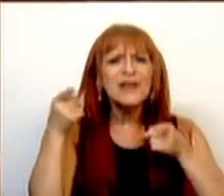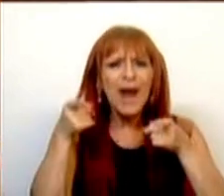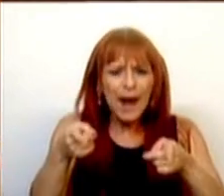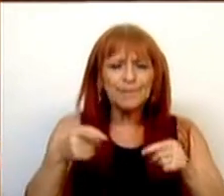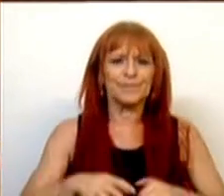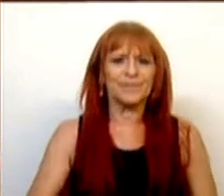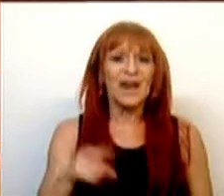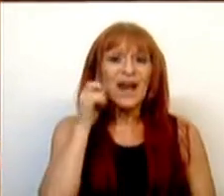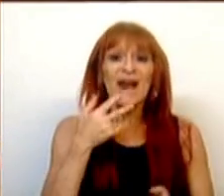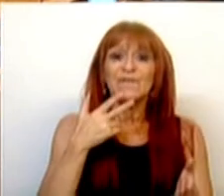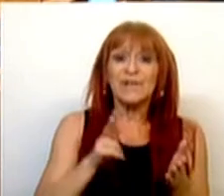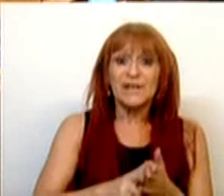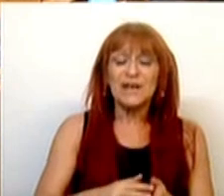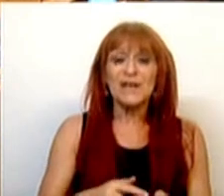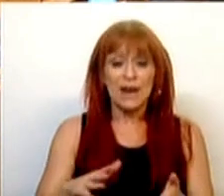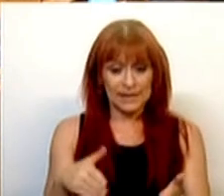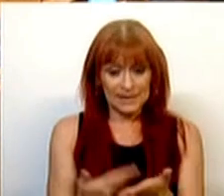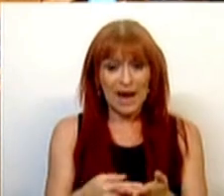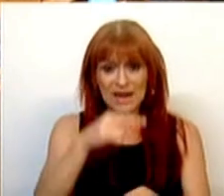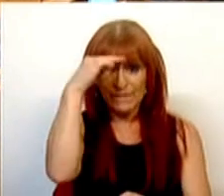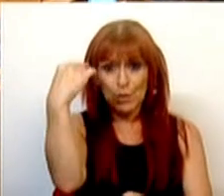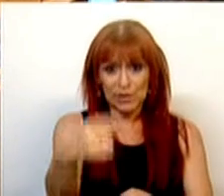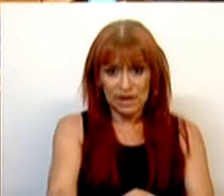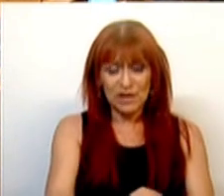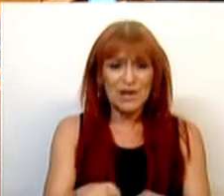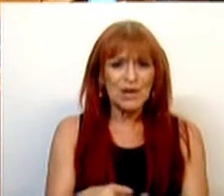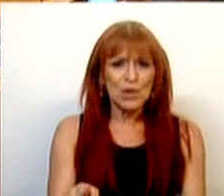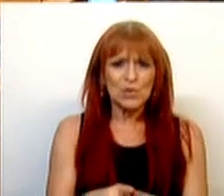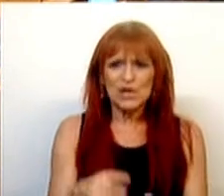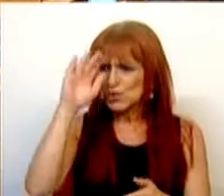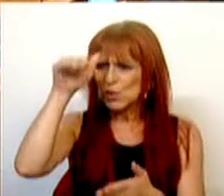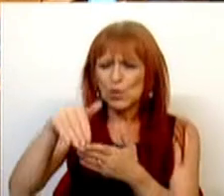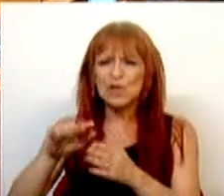precisa. Quem verdadeiramente apresenta dificuldades